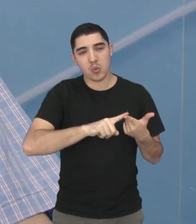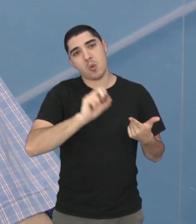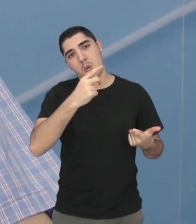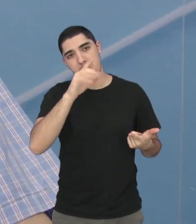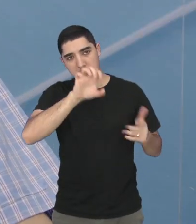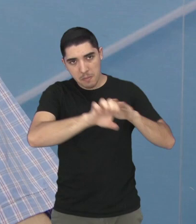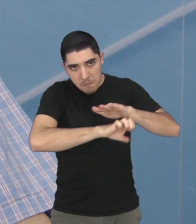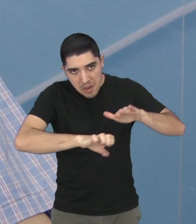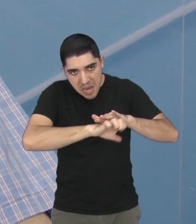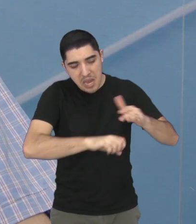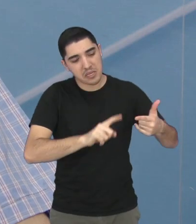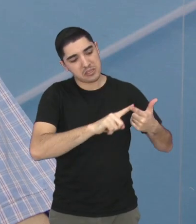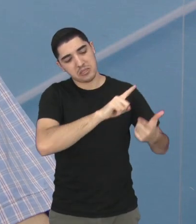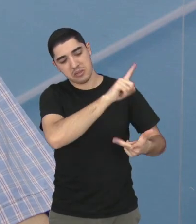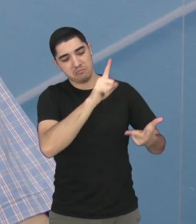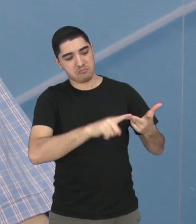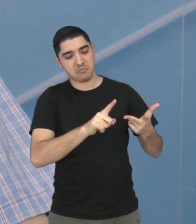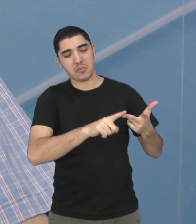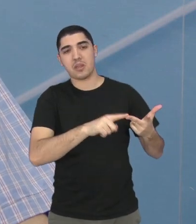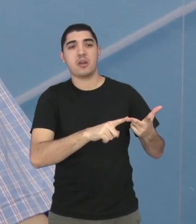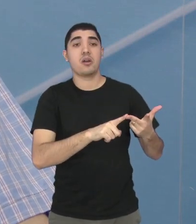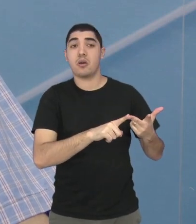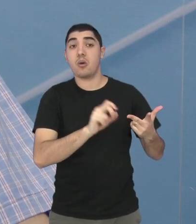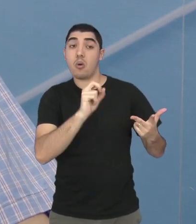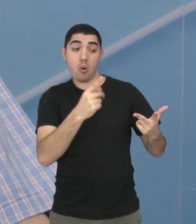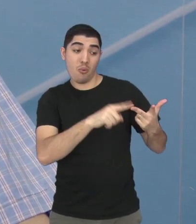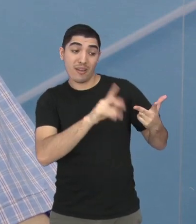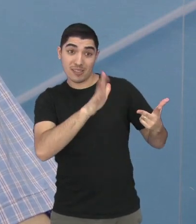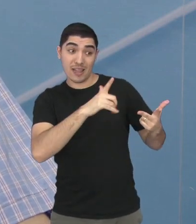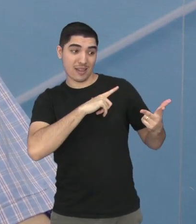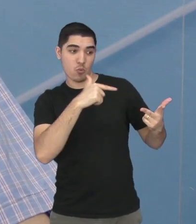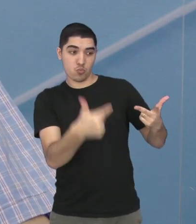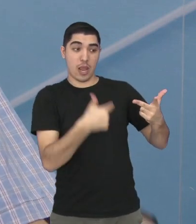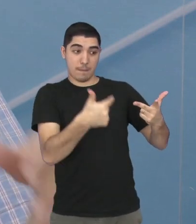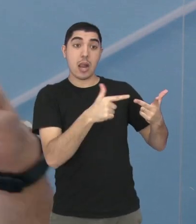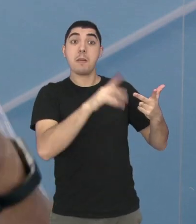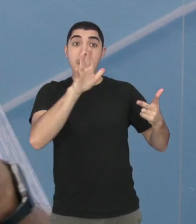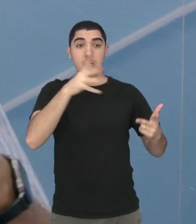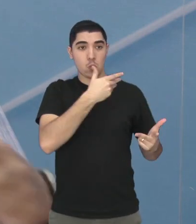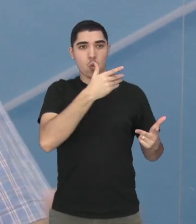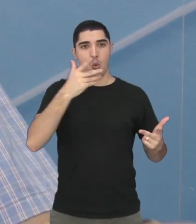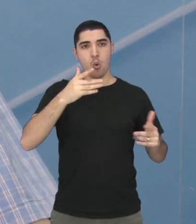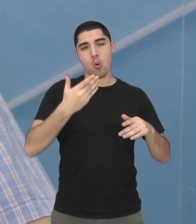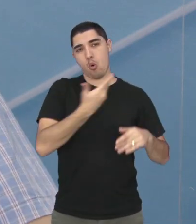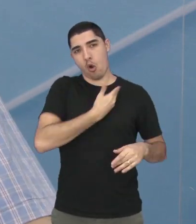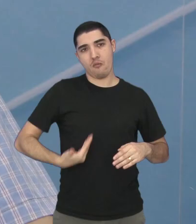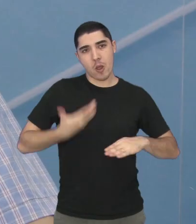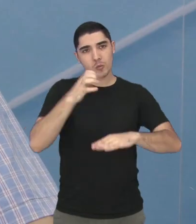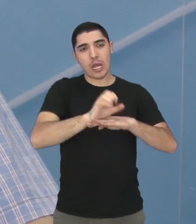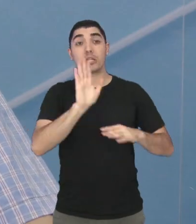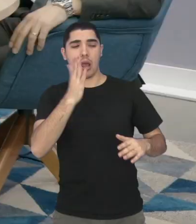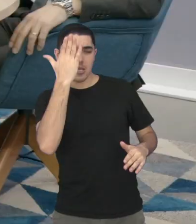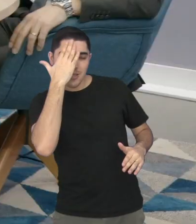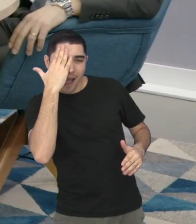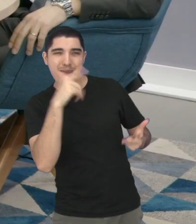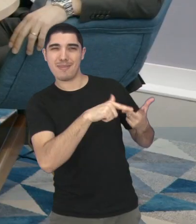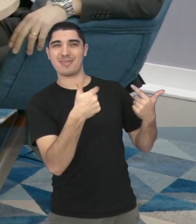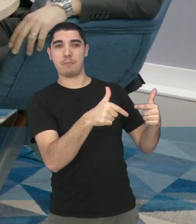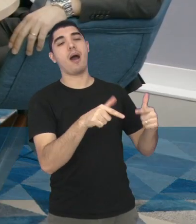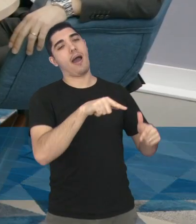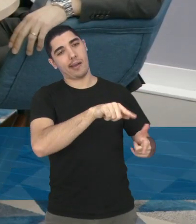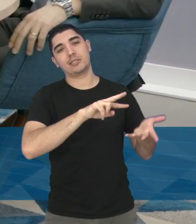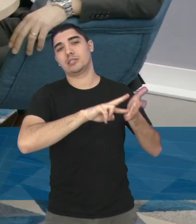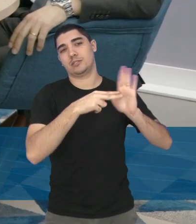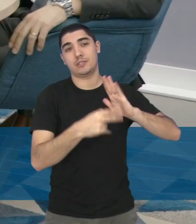ou não possuem uma empresa, ou não possuem algum tipo de atividade que é regulamentada pelo Estado. Uhum. Essas são as